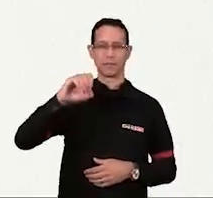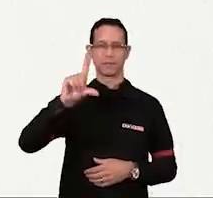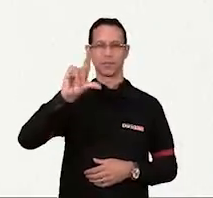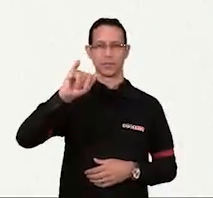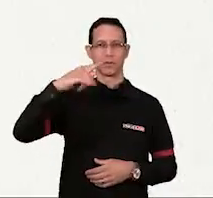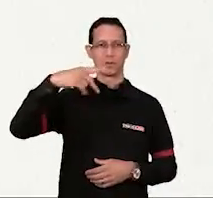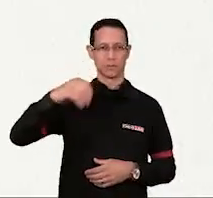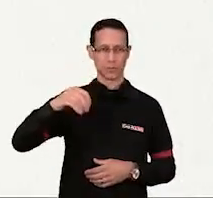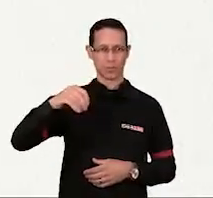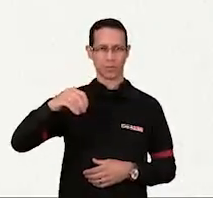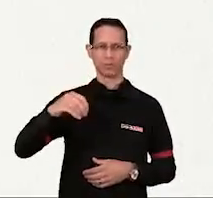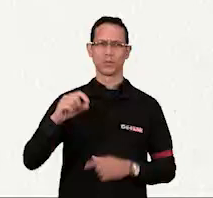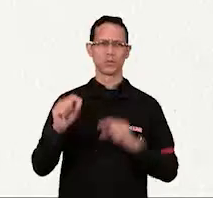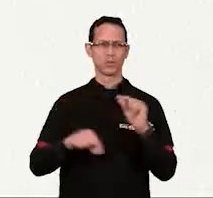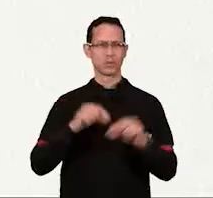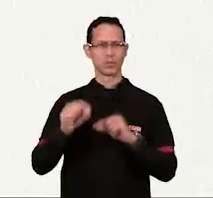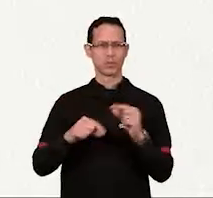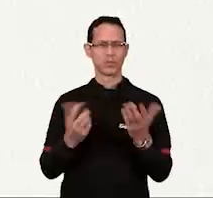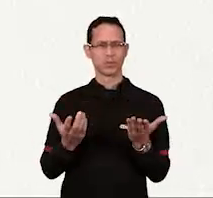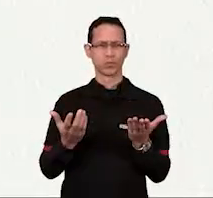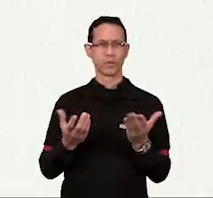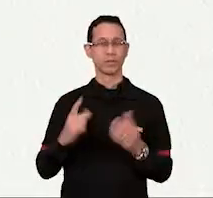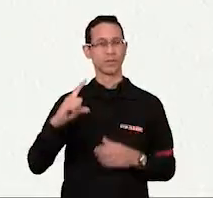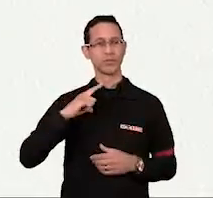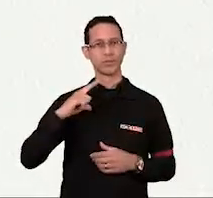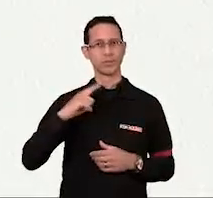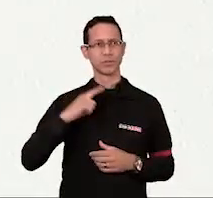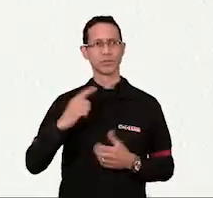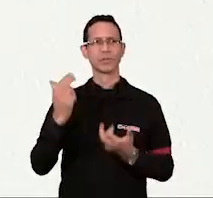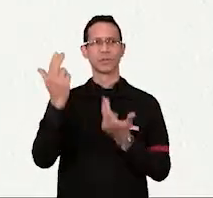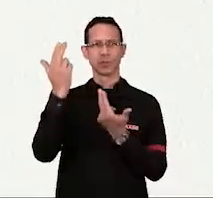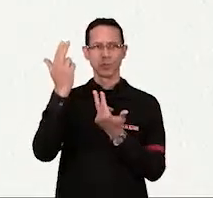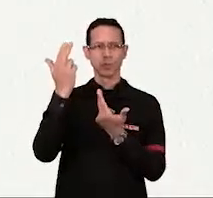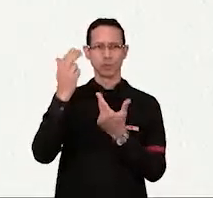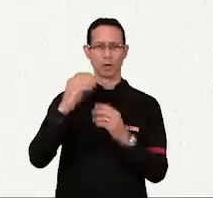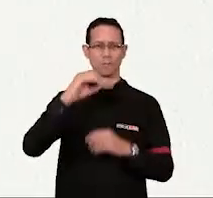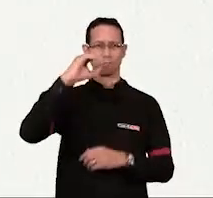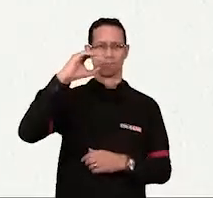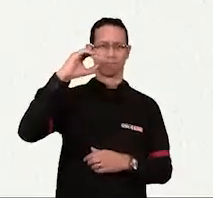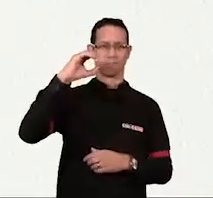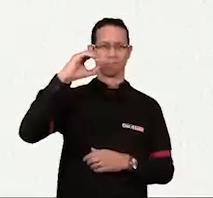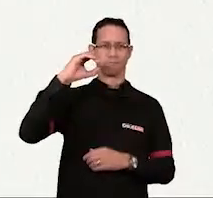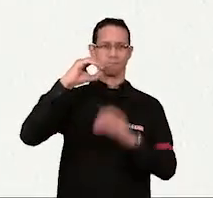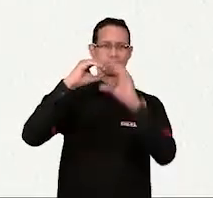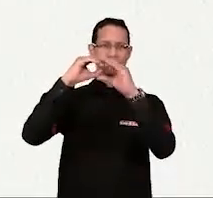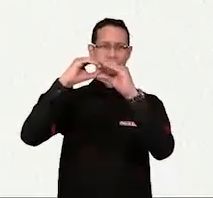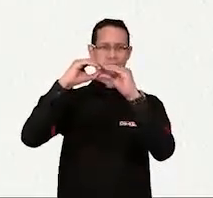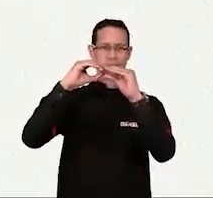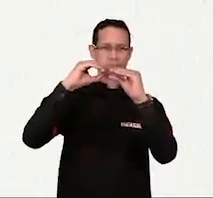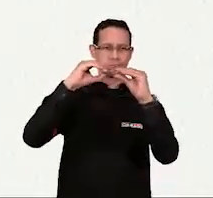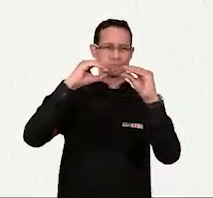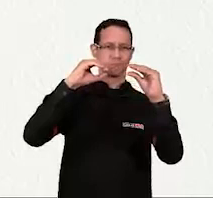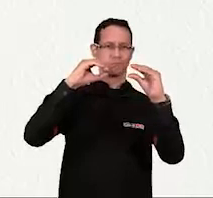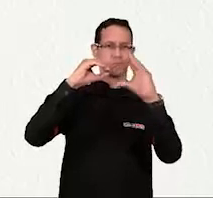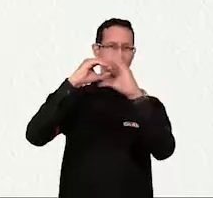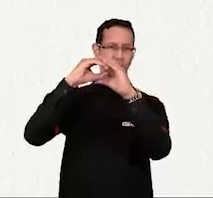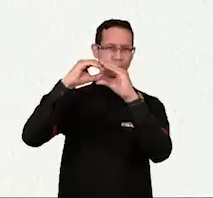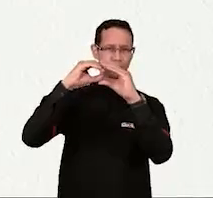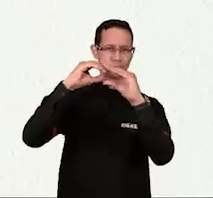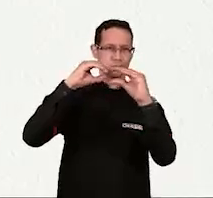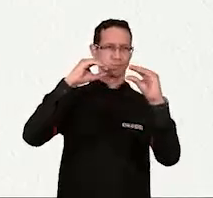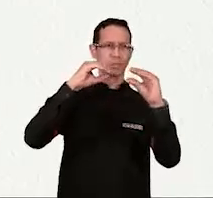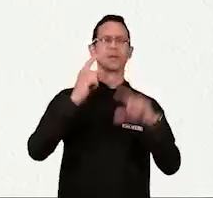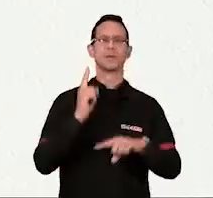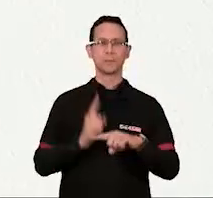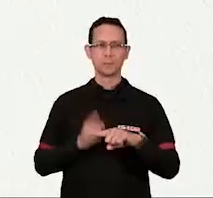minha cabeça, do outro lado, ele tinha um pólipo. E o formato é sempre esse, ele é gordinho, magrinho e tem uma base. Eu acho que ele é